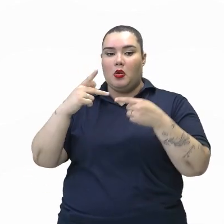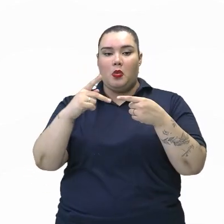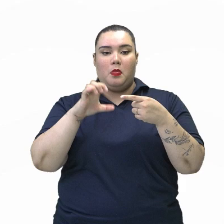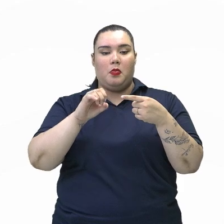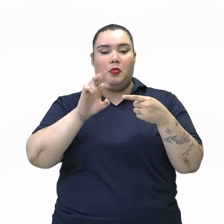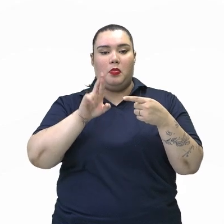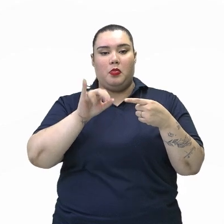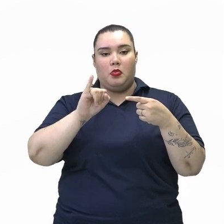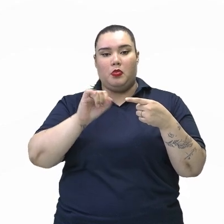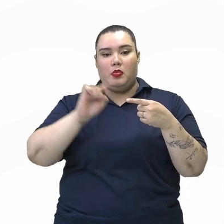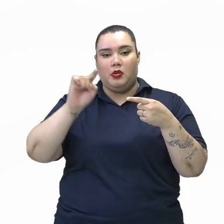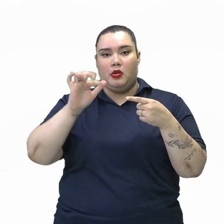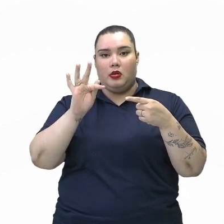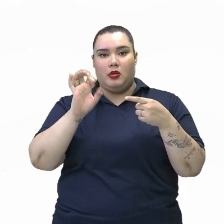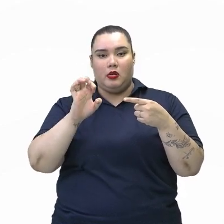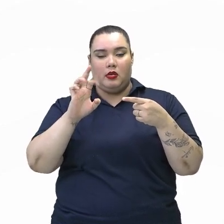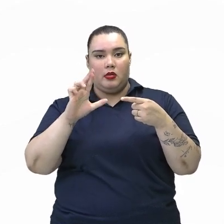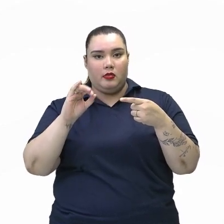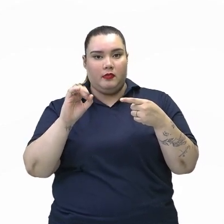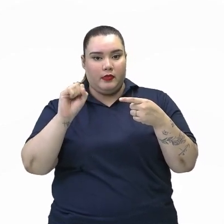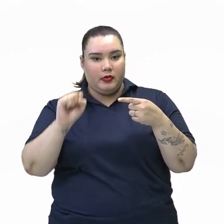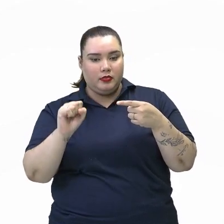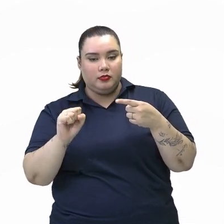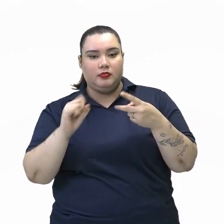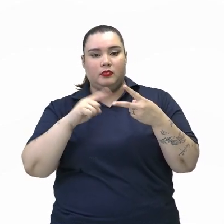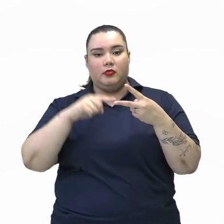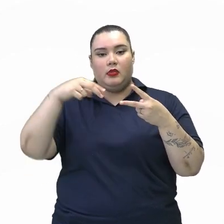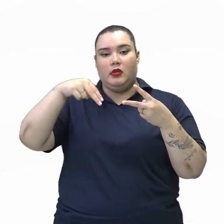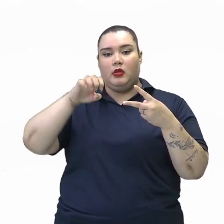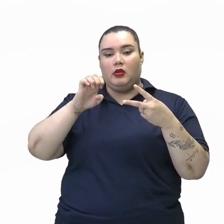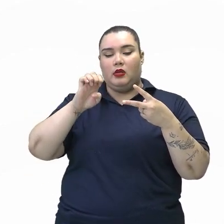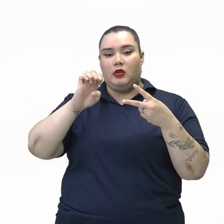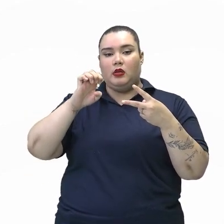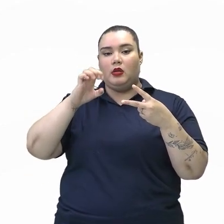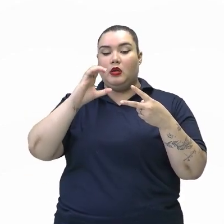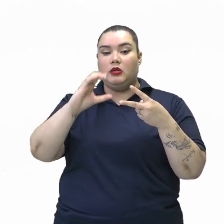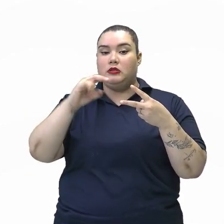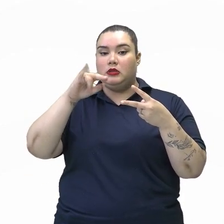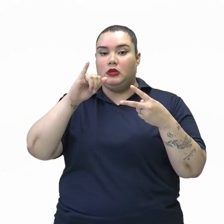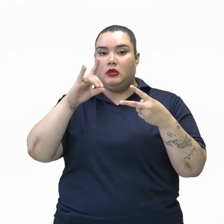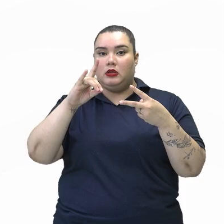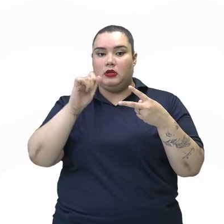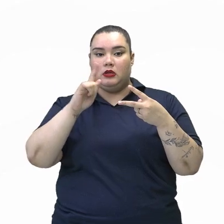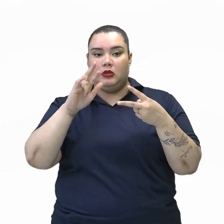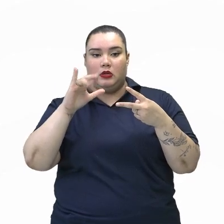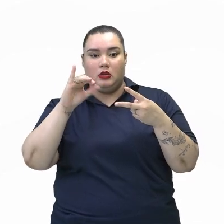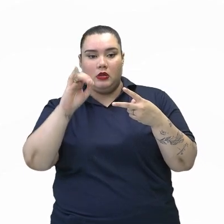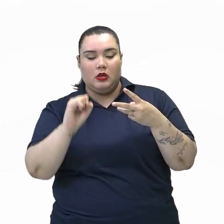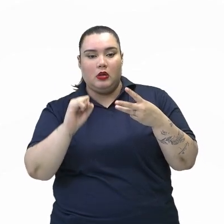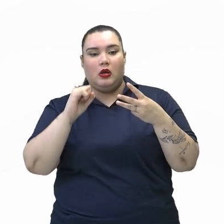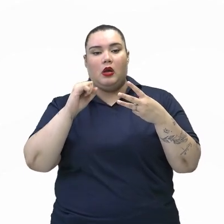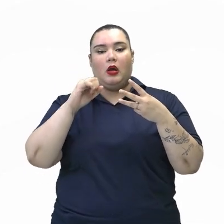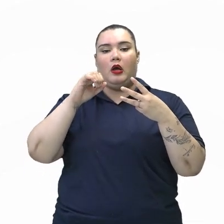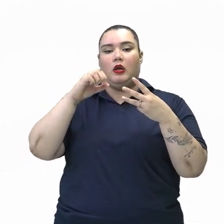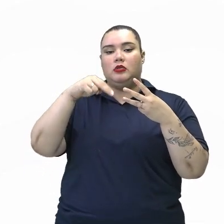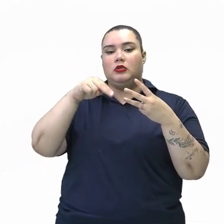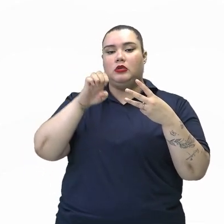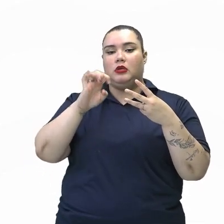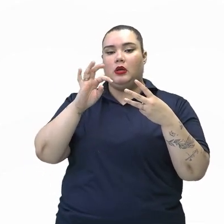acaso, as esponjas fazem parte desse grupo. Nós temos aí os quinidários, os plateumintos,